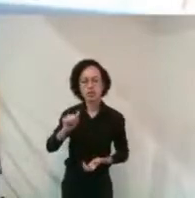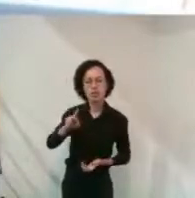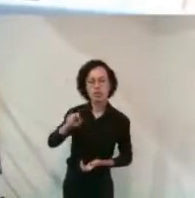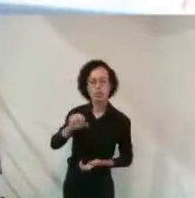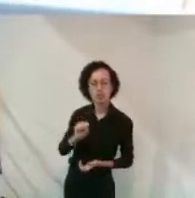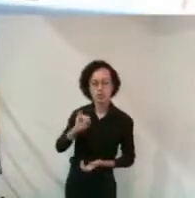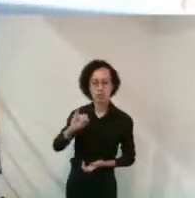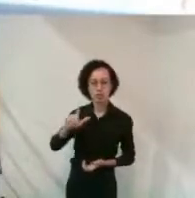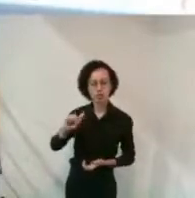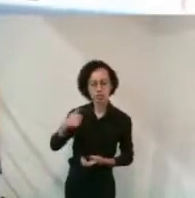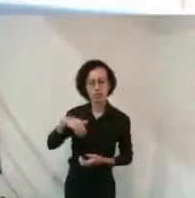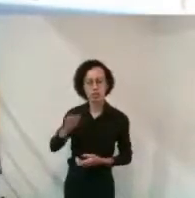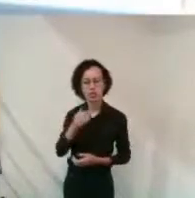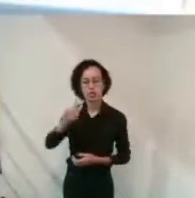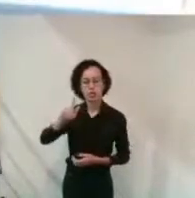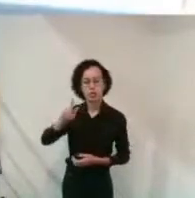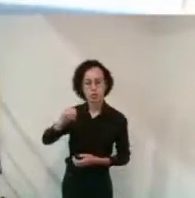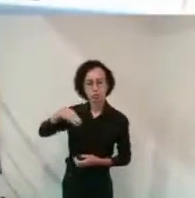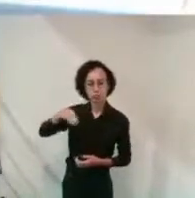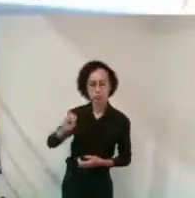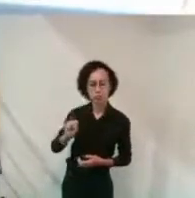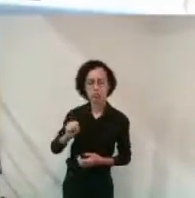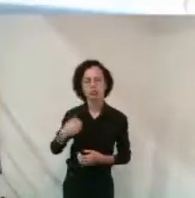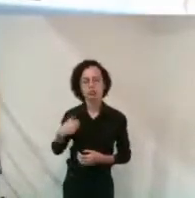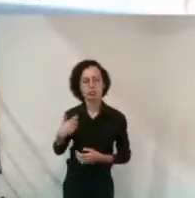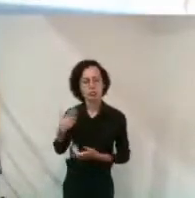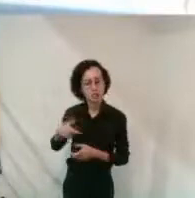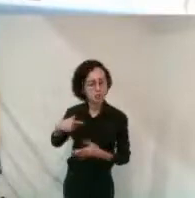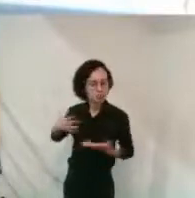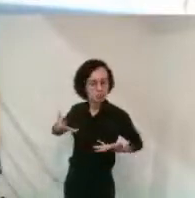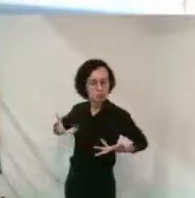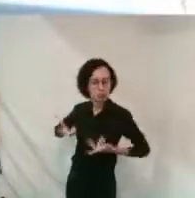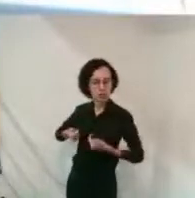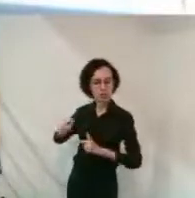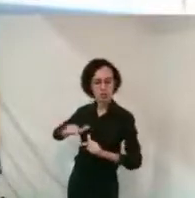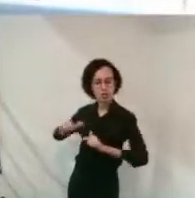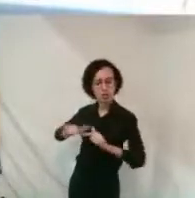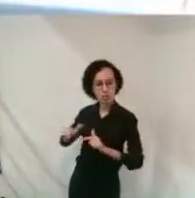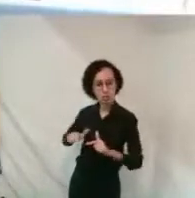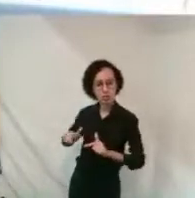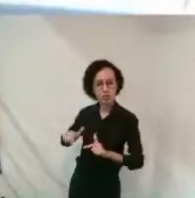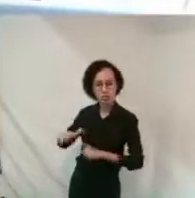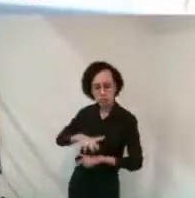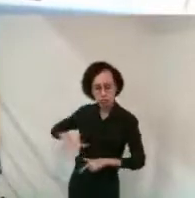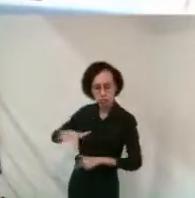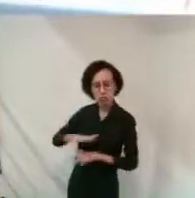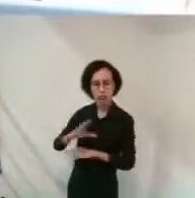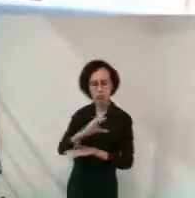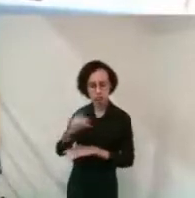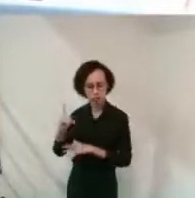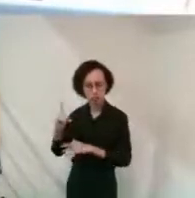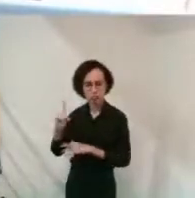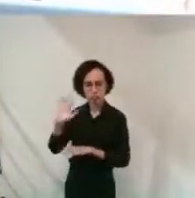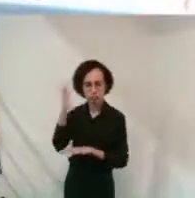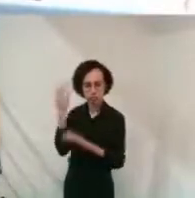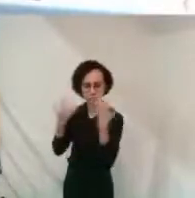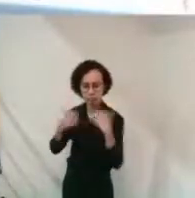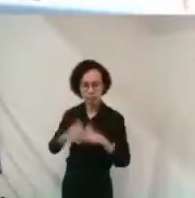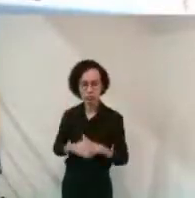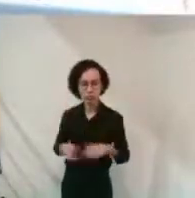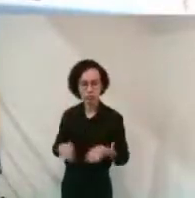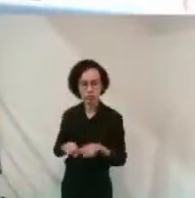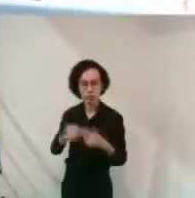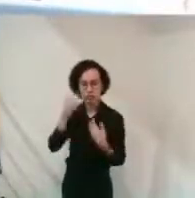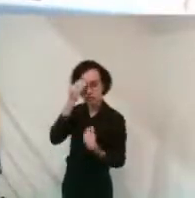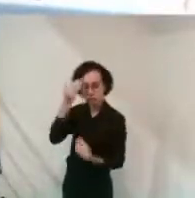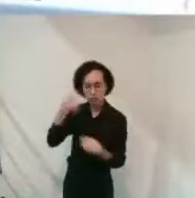que tem brilhantemente coordenado o trabalho na Comissão de Meio Ambiente, em nome de quem também gostaria de agradecer, viu,